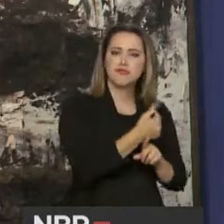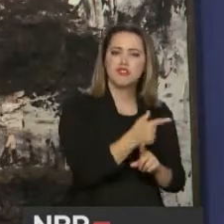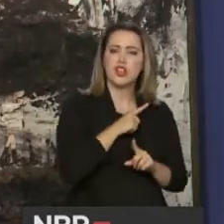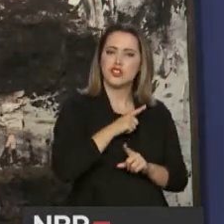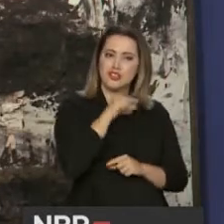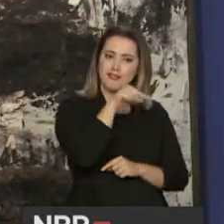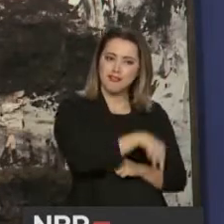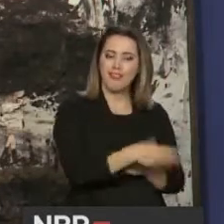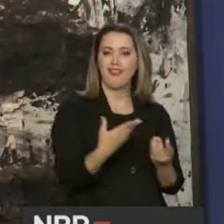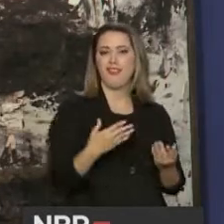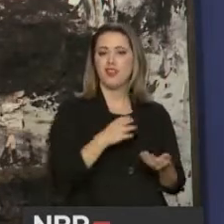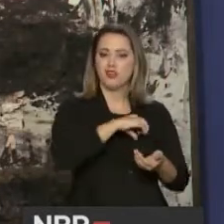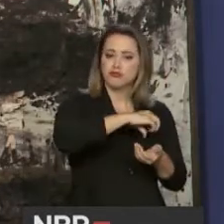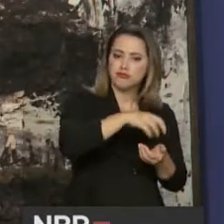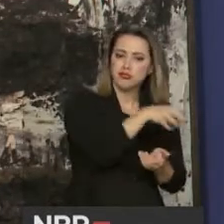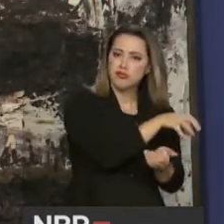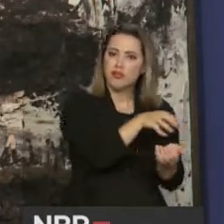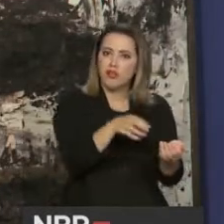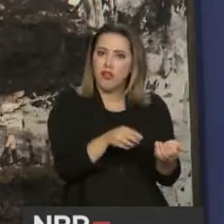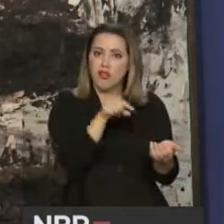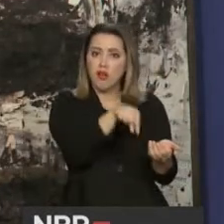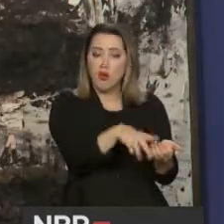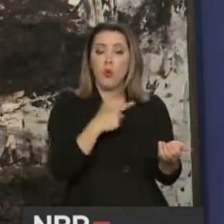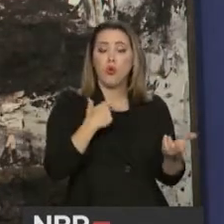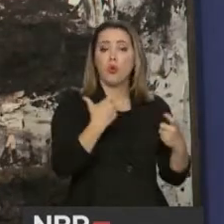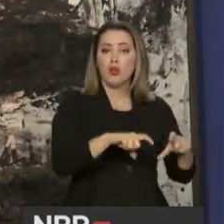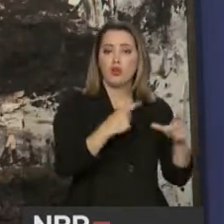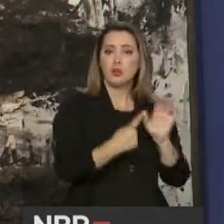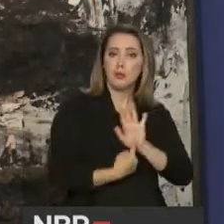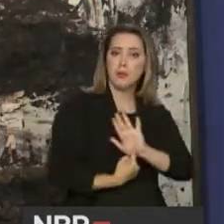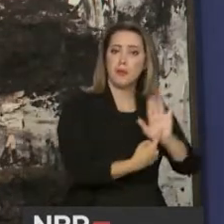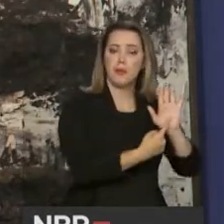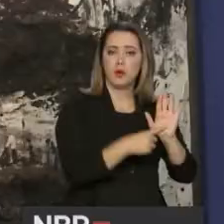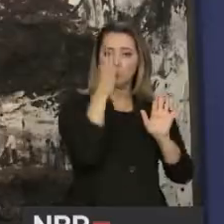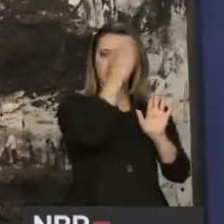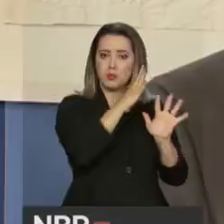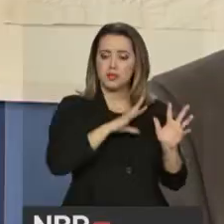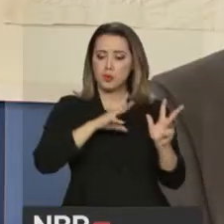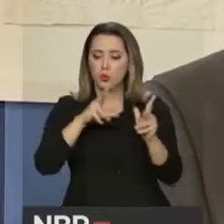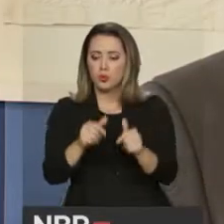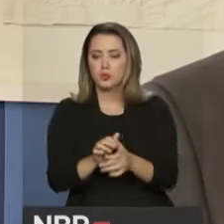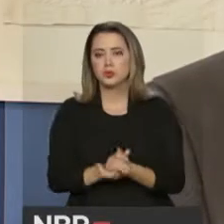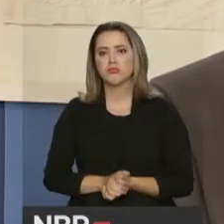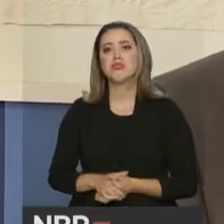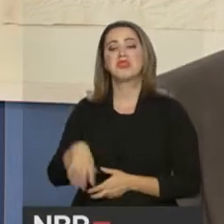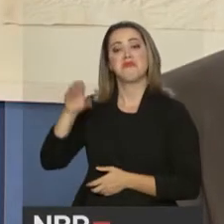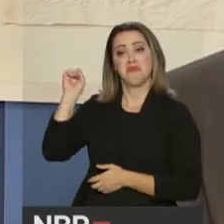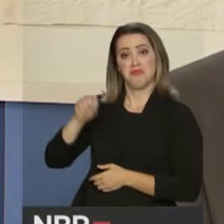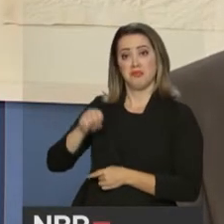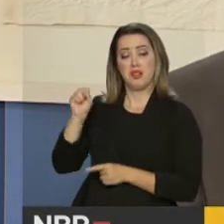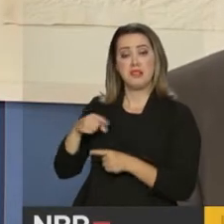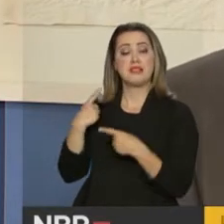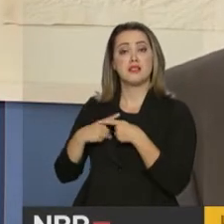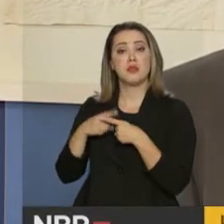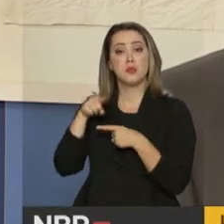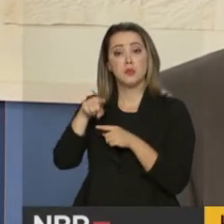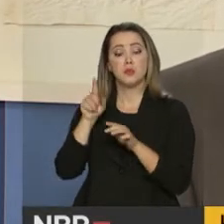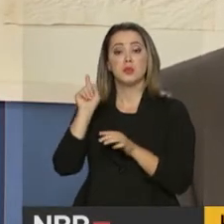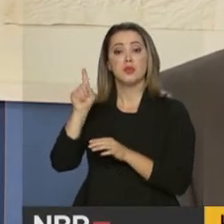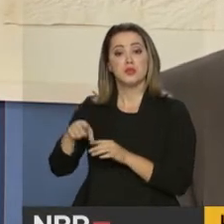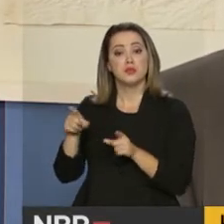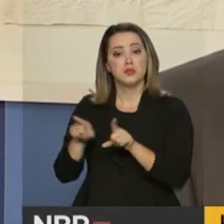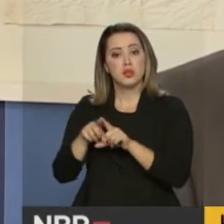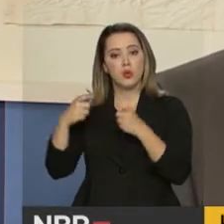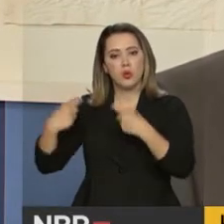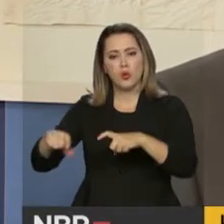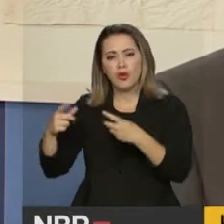o palácio é um instrumento para projeção também do Brasil internacionalmente? Sim, porque ele é a